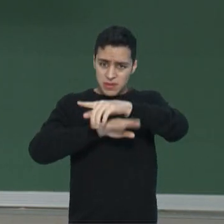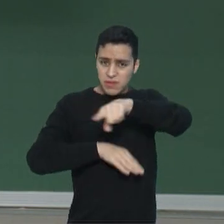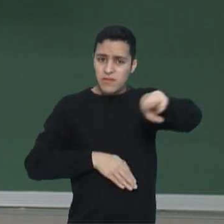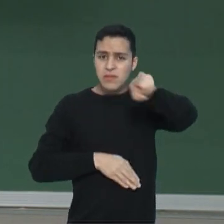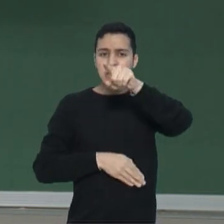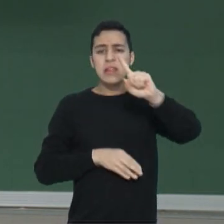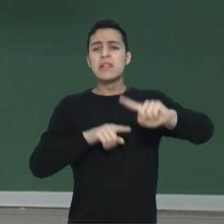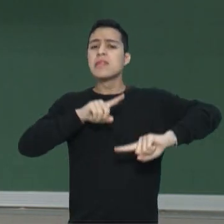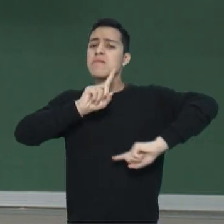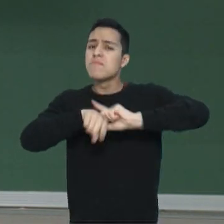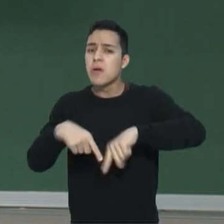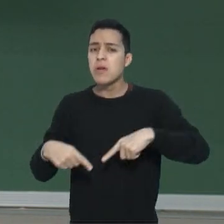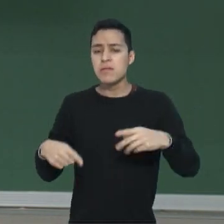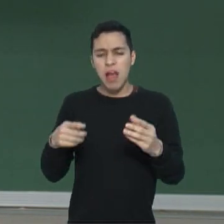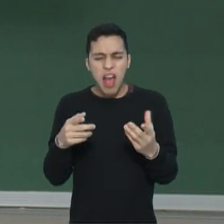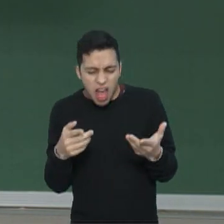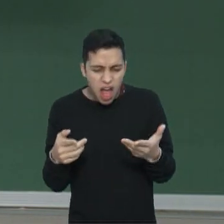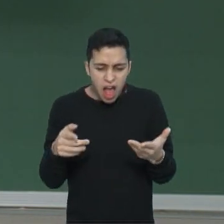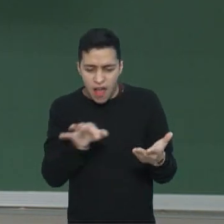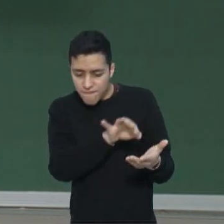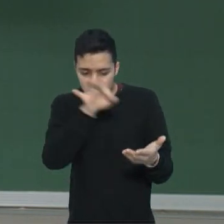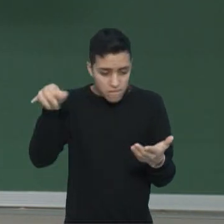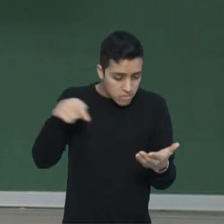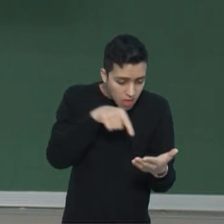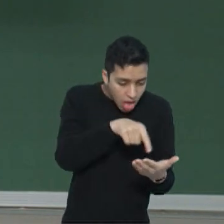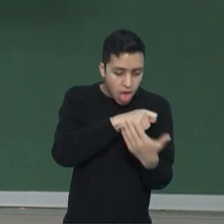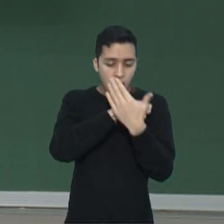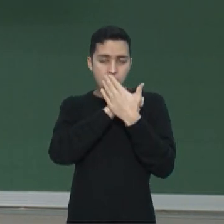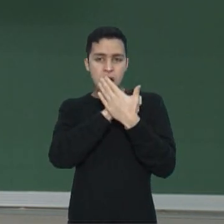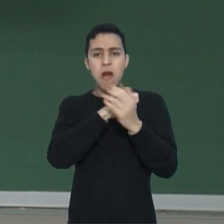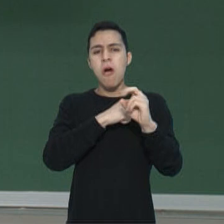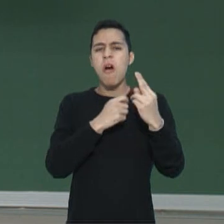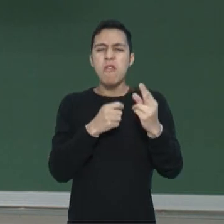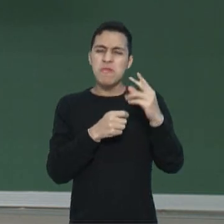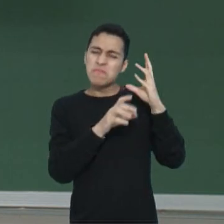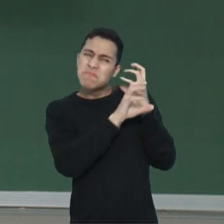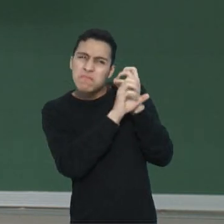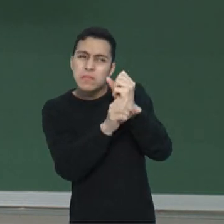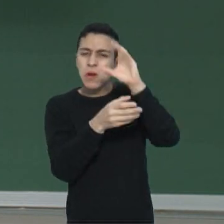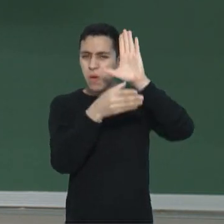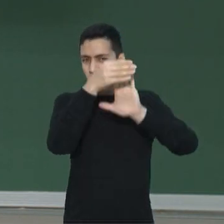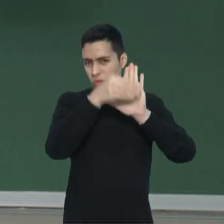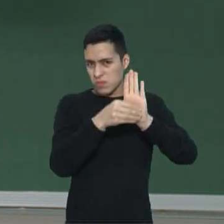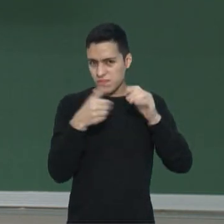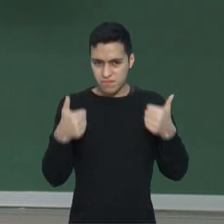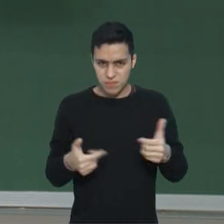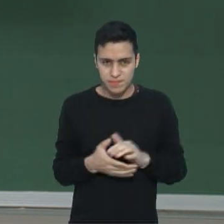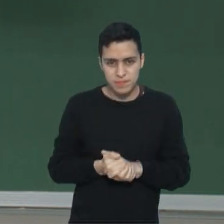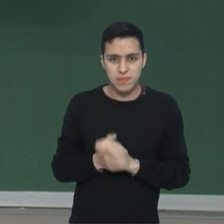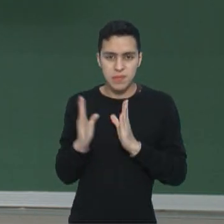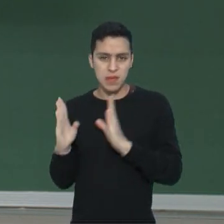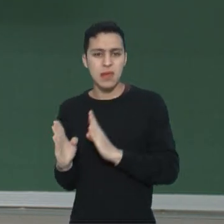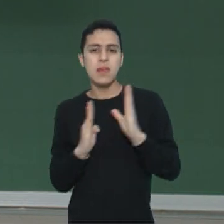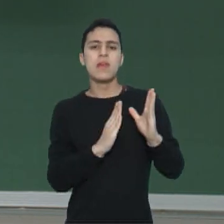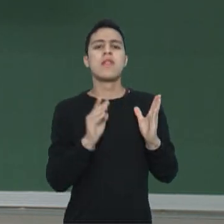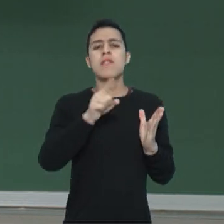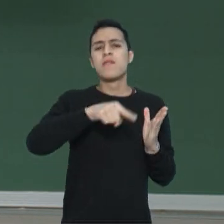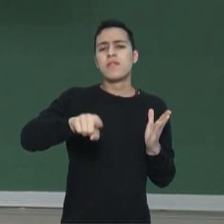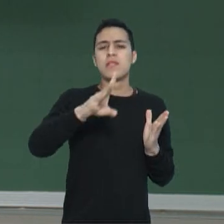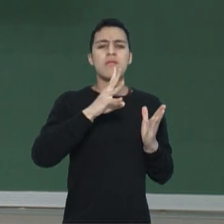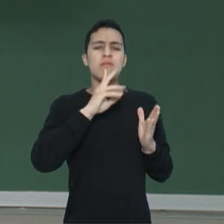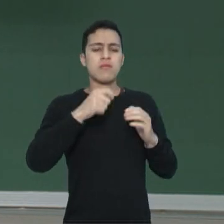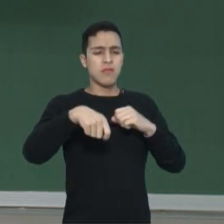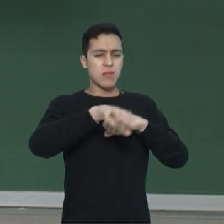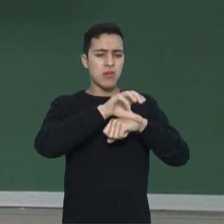uma consulta quando precisar, algum trabalho ou retomar o conteúdo. Pense comigo, você já ouviu falar em